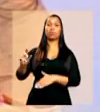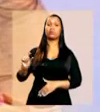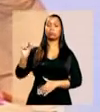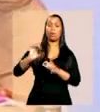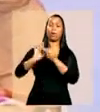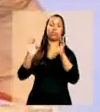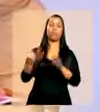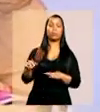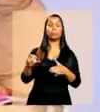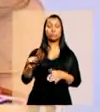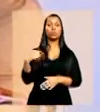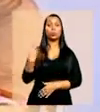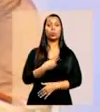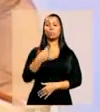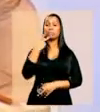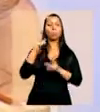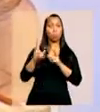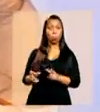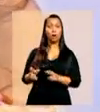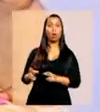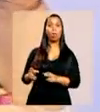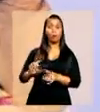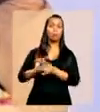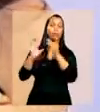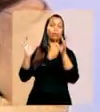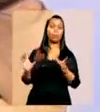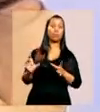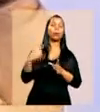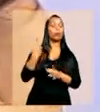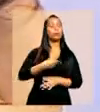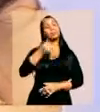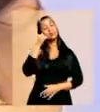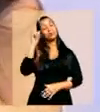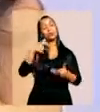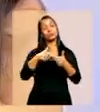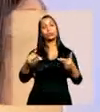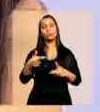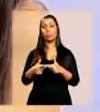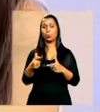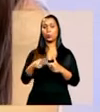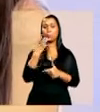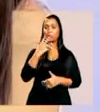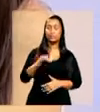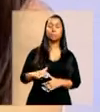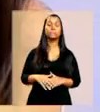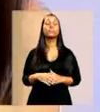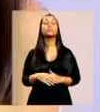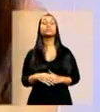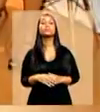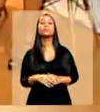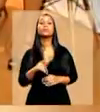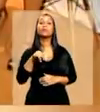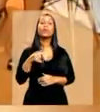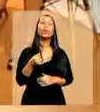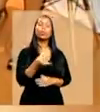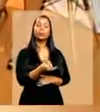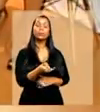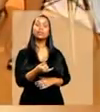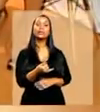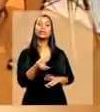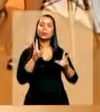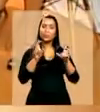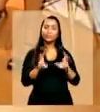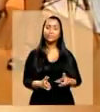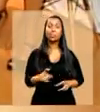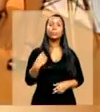da autonomia. Então, se nós estamos falando da mesma língua, a gente vai evitar esse tipo de problema com a criança. Matheus, e aproveitando esse